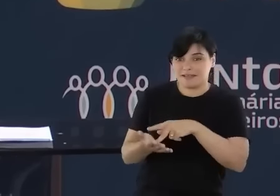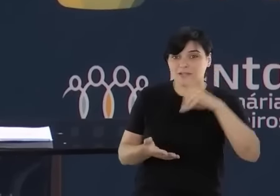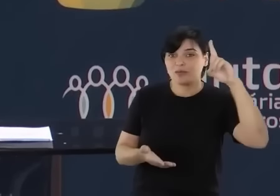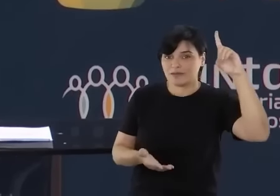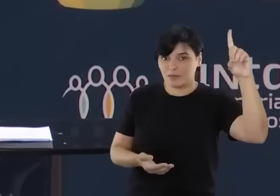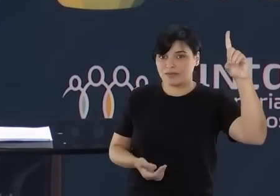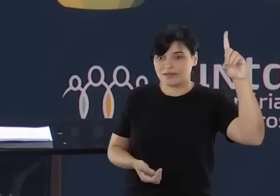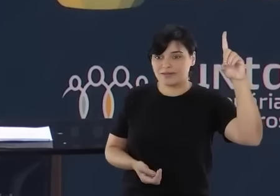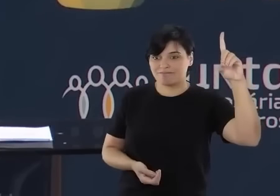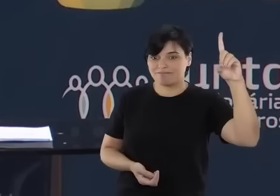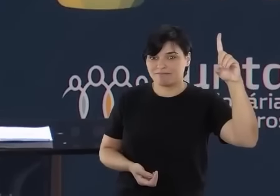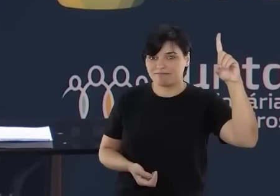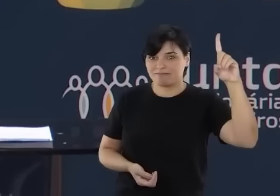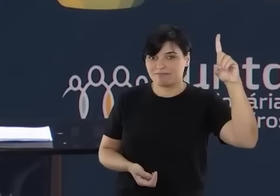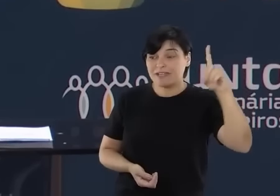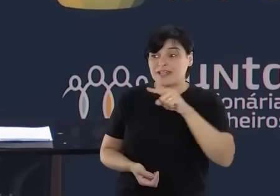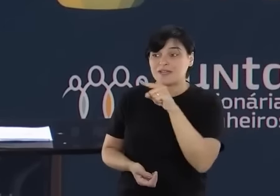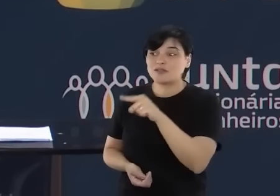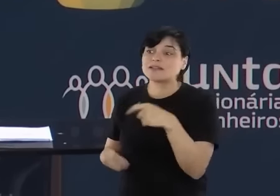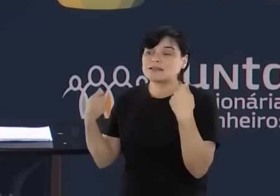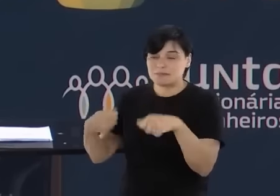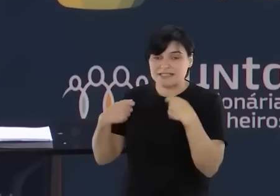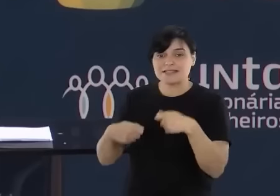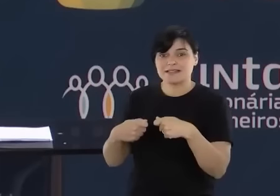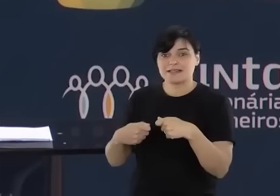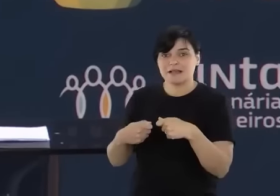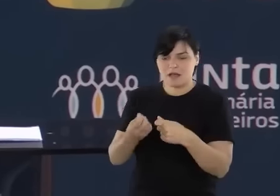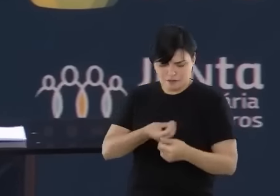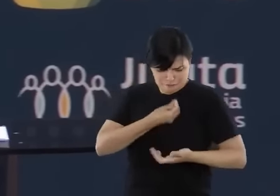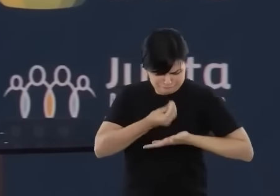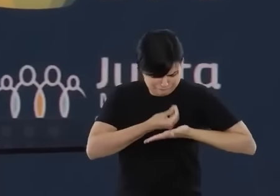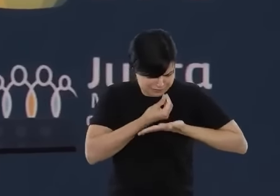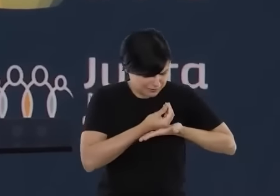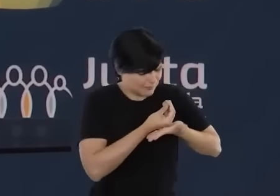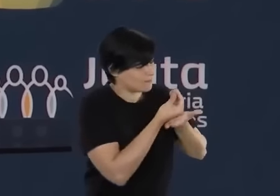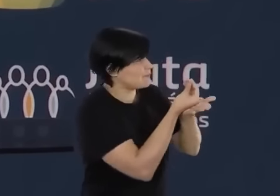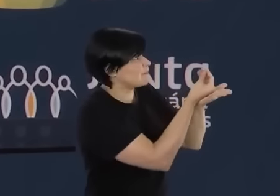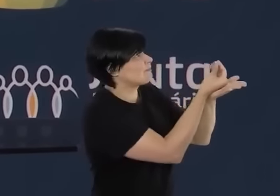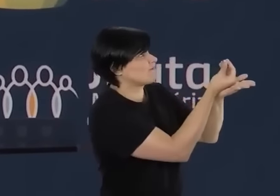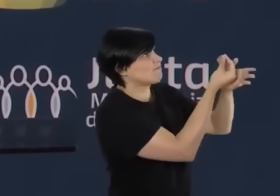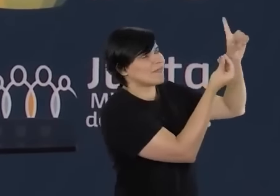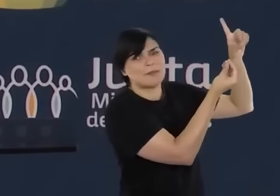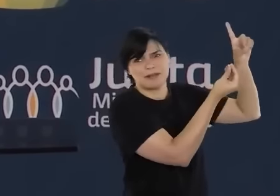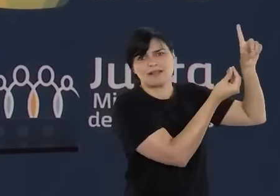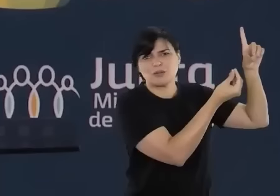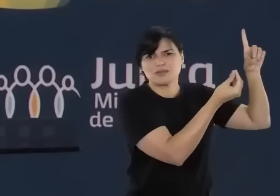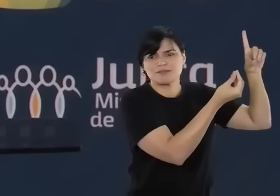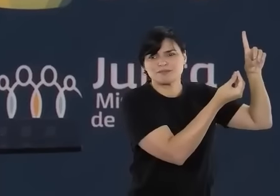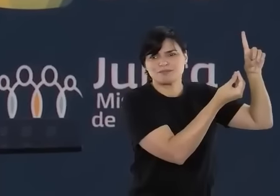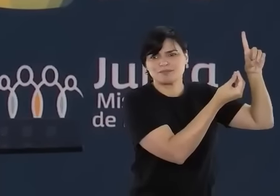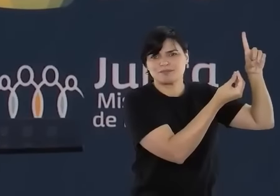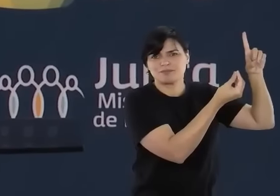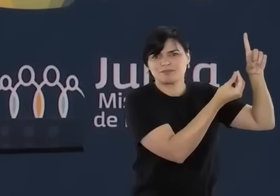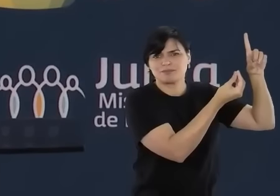tem de colocar sua vida nas mãos desse Deus Deus não levou em conta esse tempo mas agora notifica todos os homens em todos os